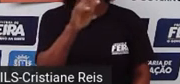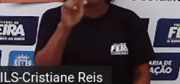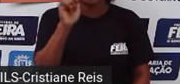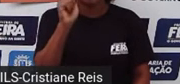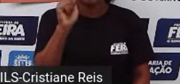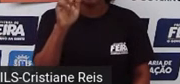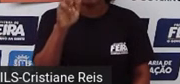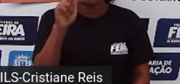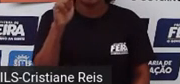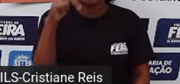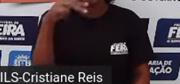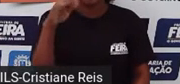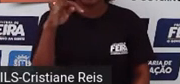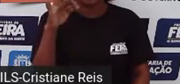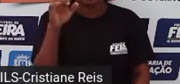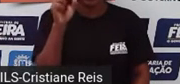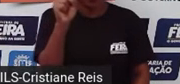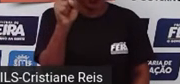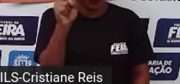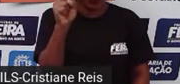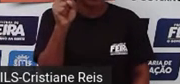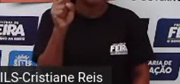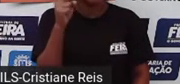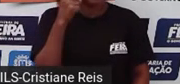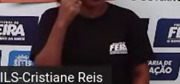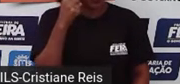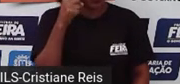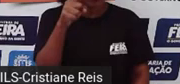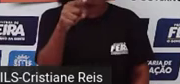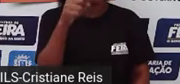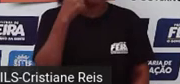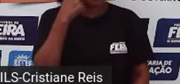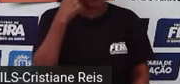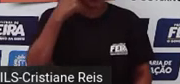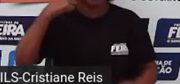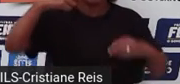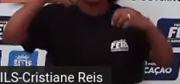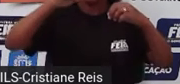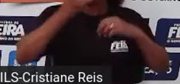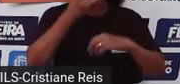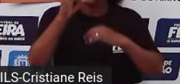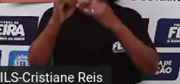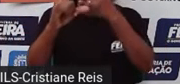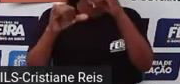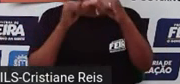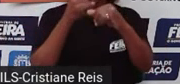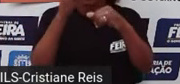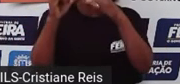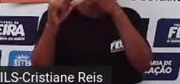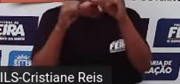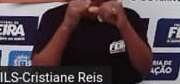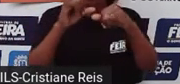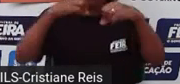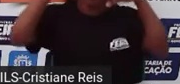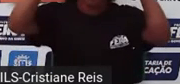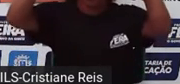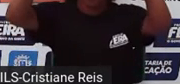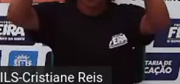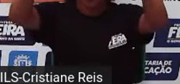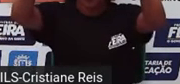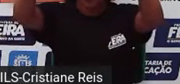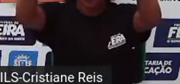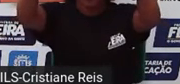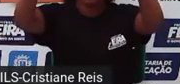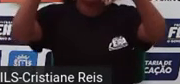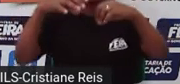então só para você perceber a dimensão que tem a ideia quiser a Itaipu aqui no Brasil aí depois passou a ser